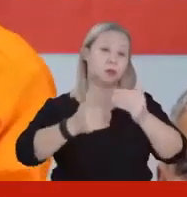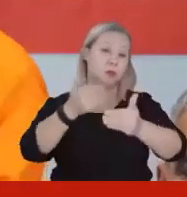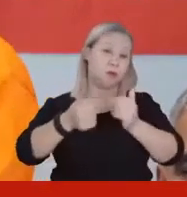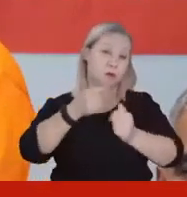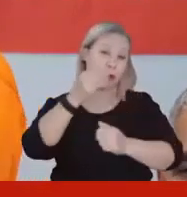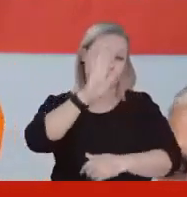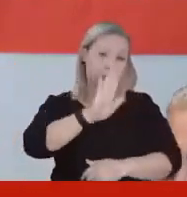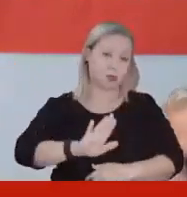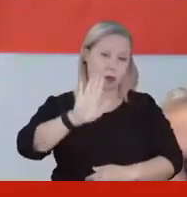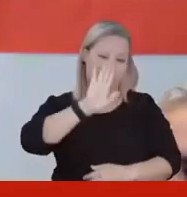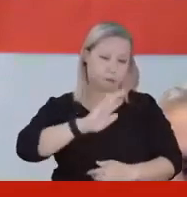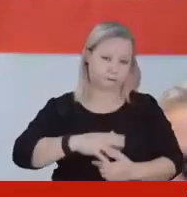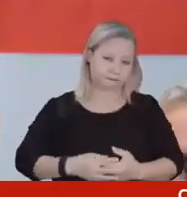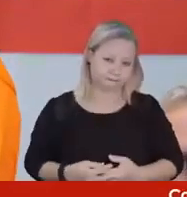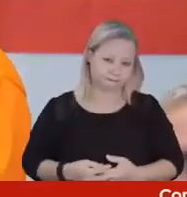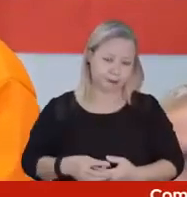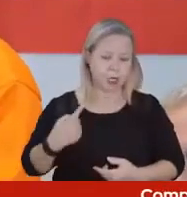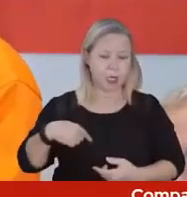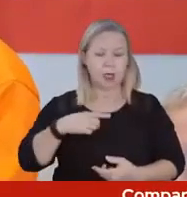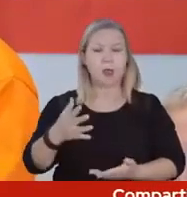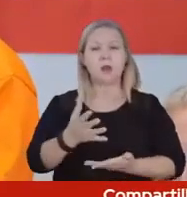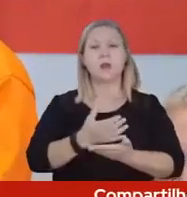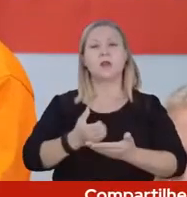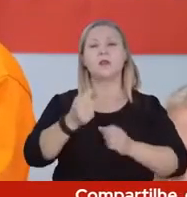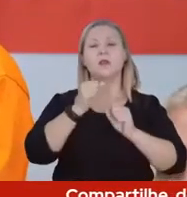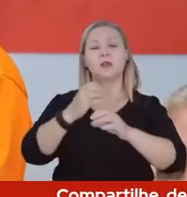Nós recuperamos a engenharia nossa, Estrela.